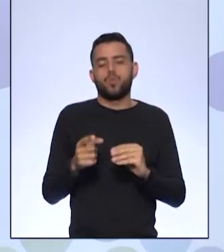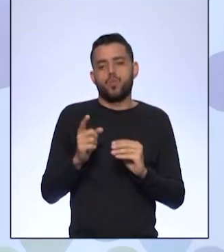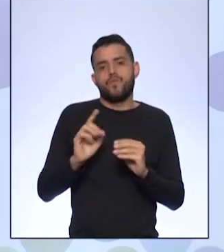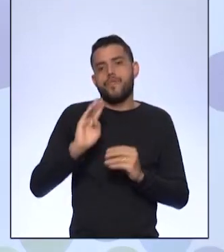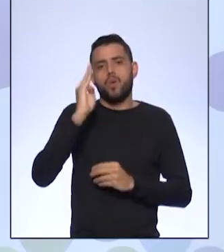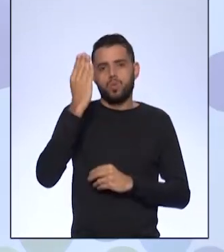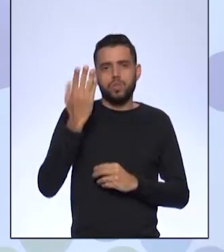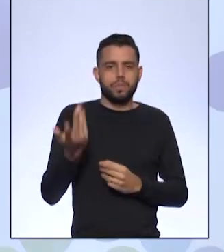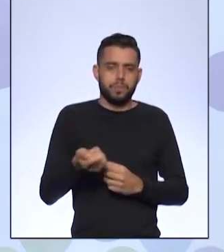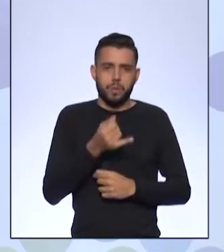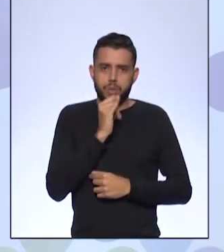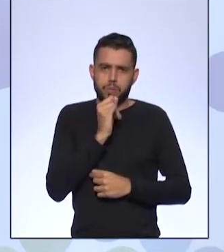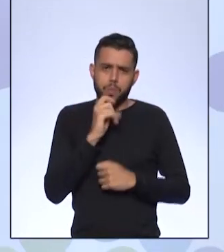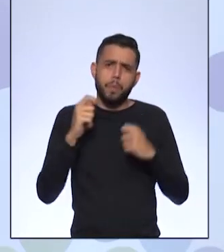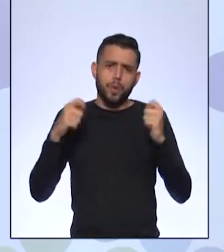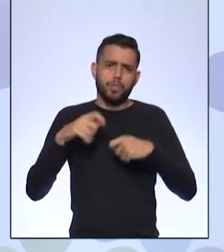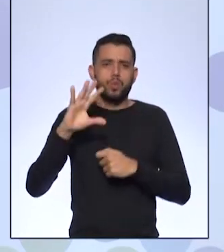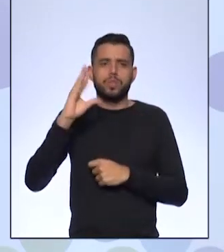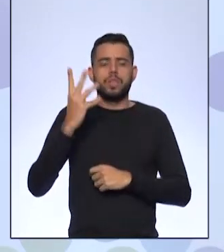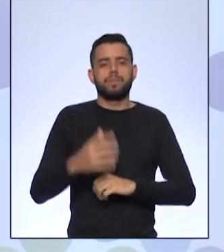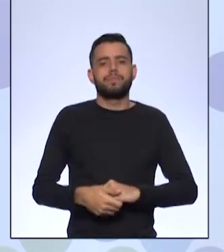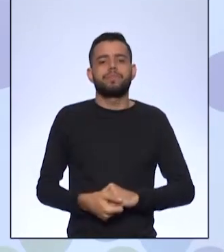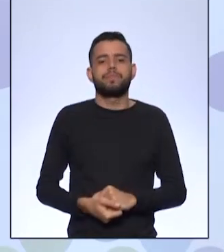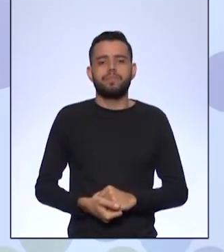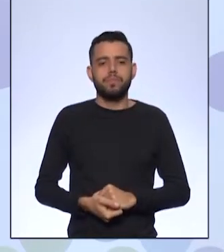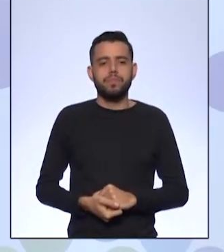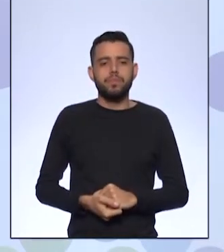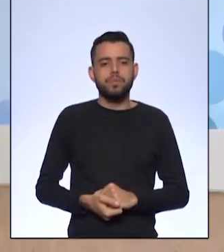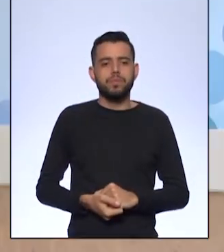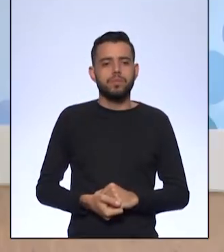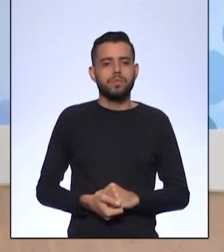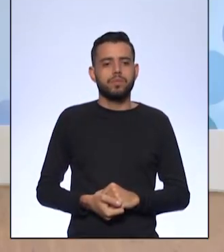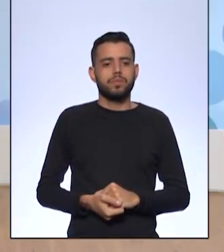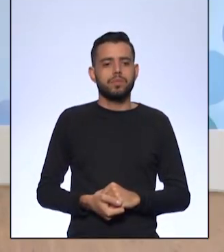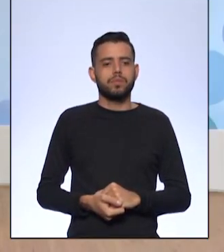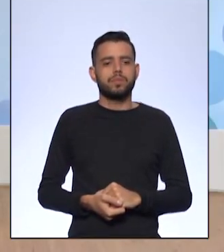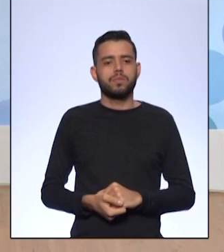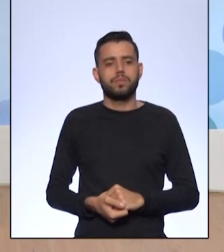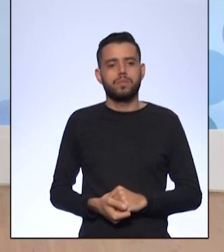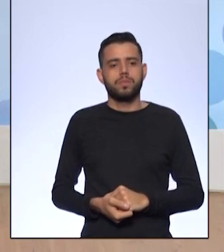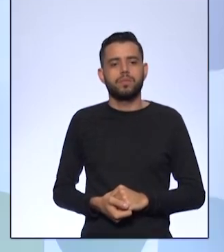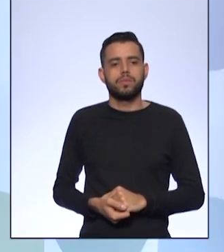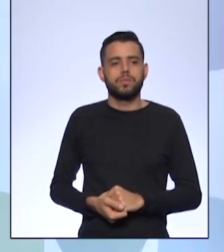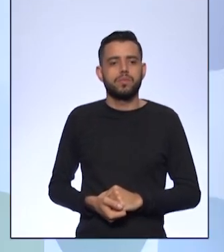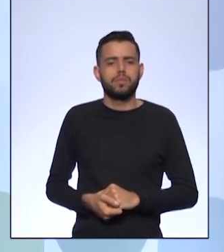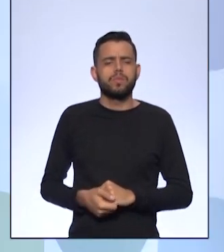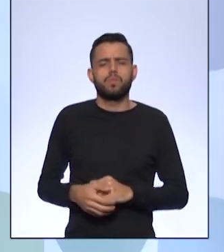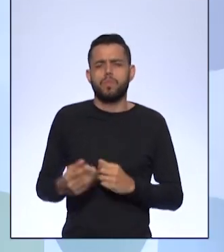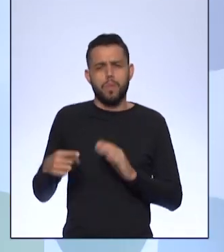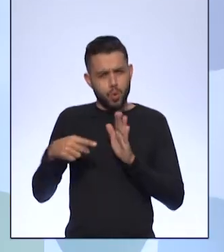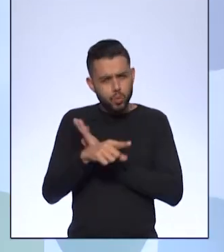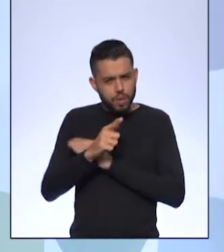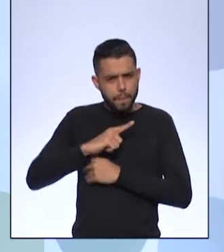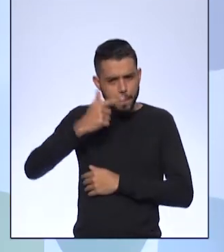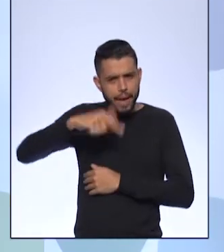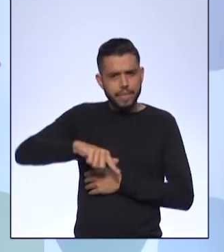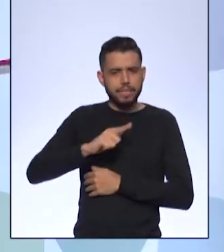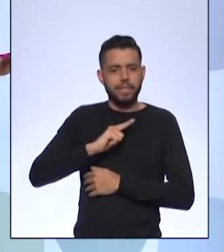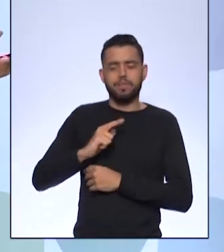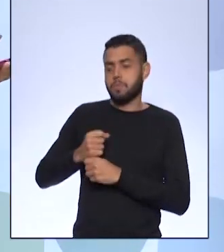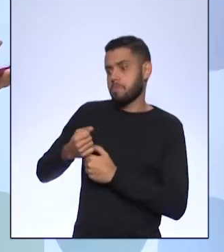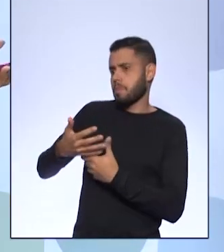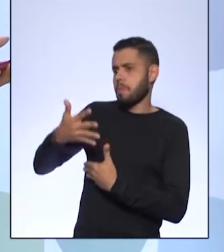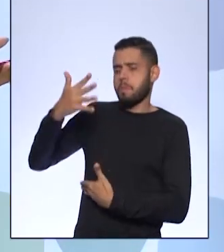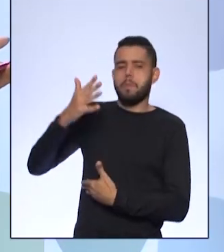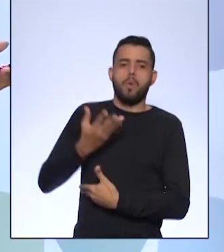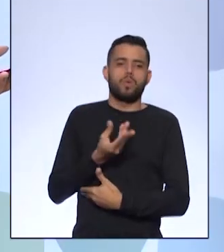verdadeira. Existe isso, tá? Tem mais alguma pergunta aí, Nossa, Ju? Fabi, tem um monte, olha. Tem